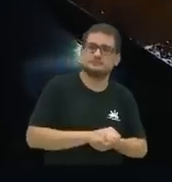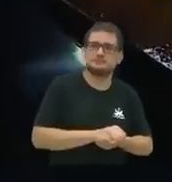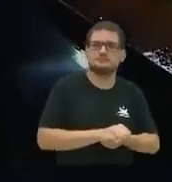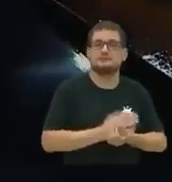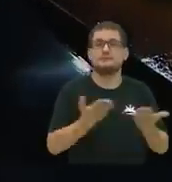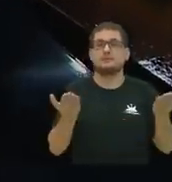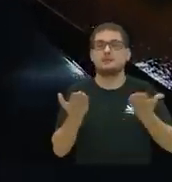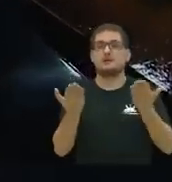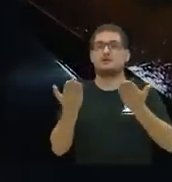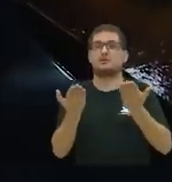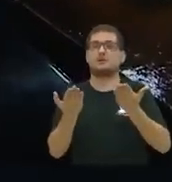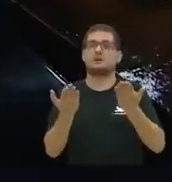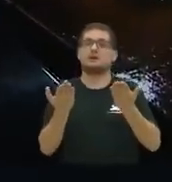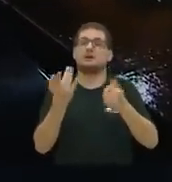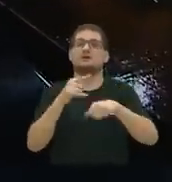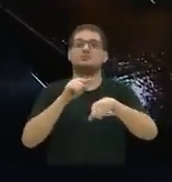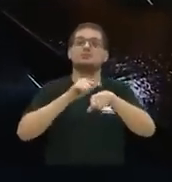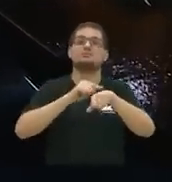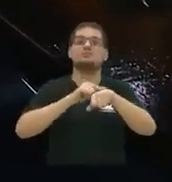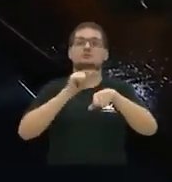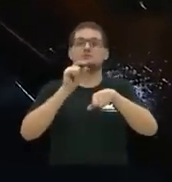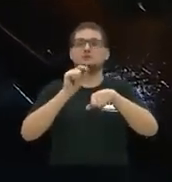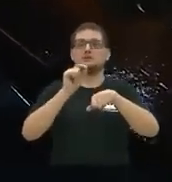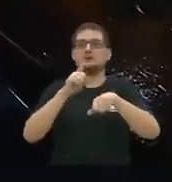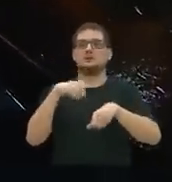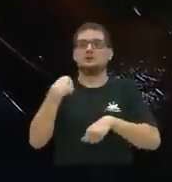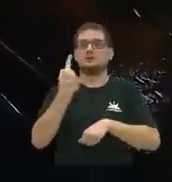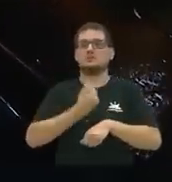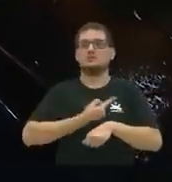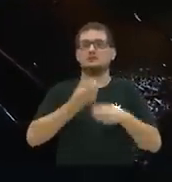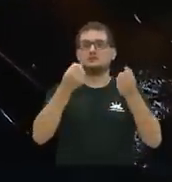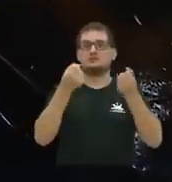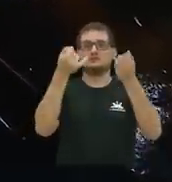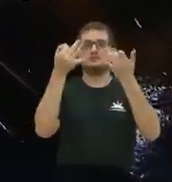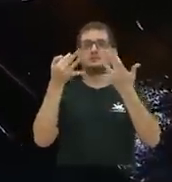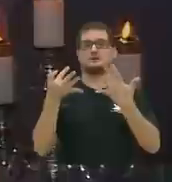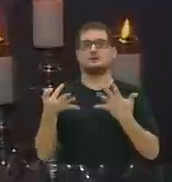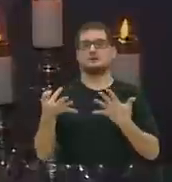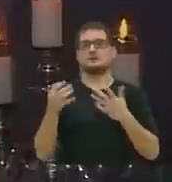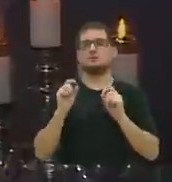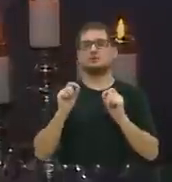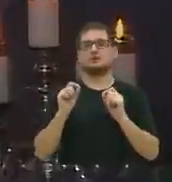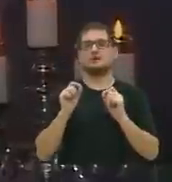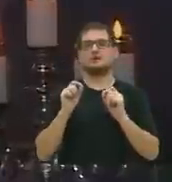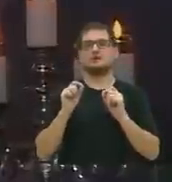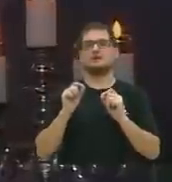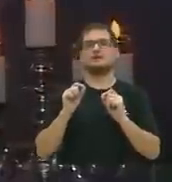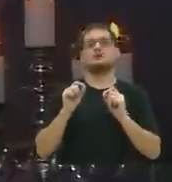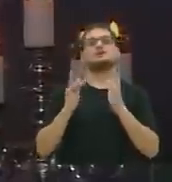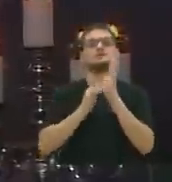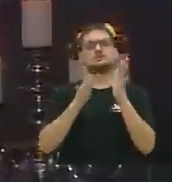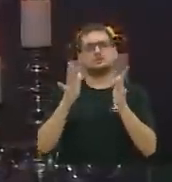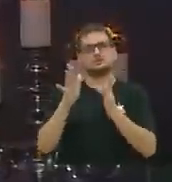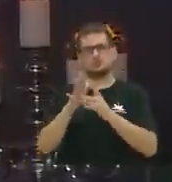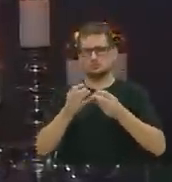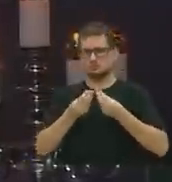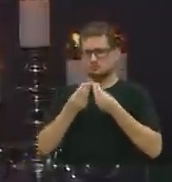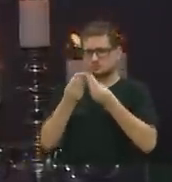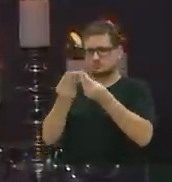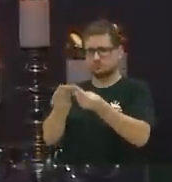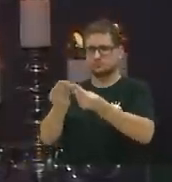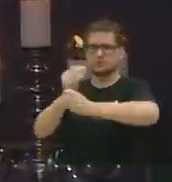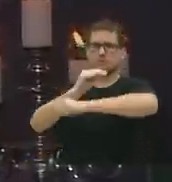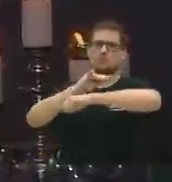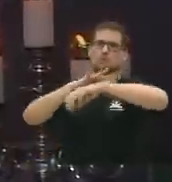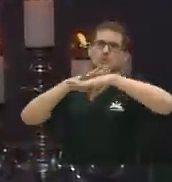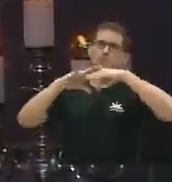É chegada a hora, e estamos falando das curas de Jesus, mas